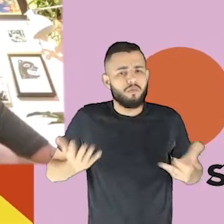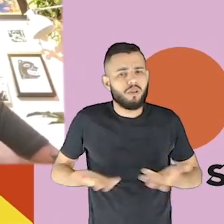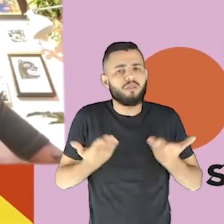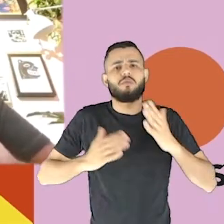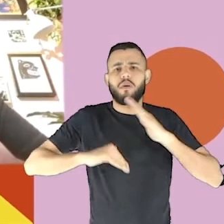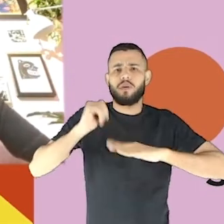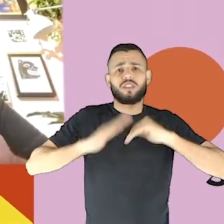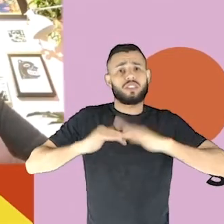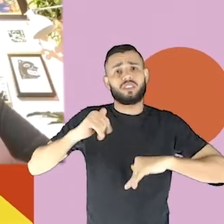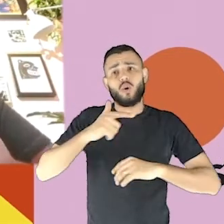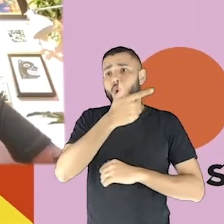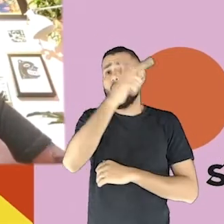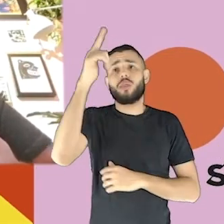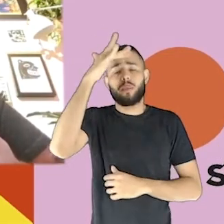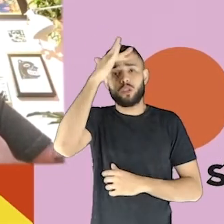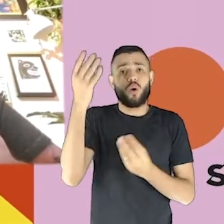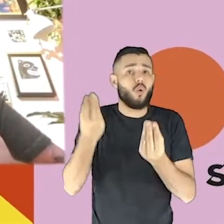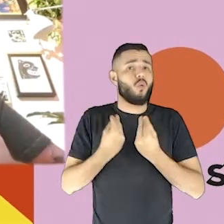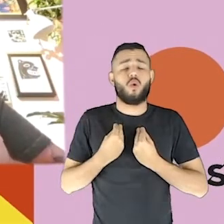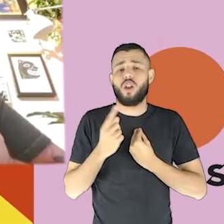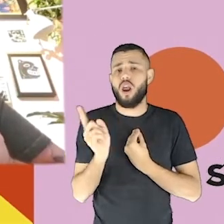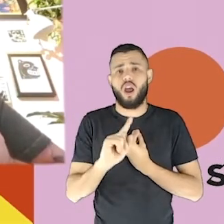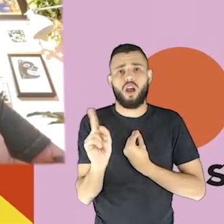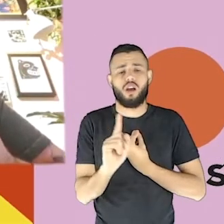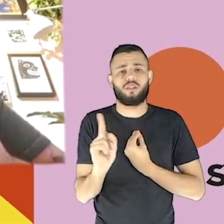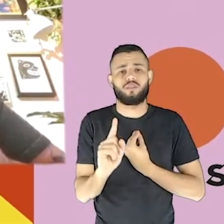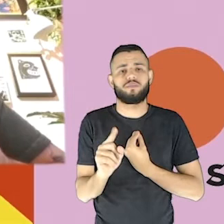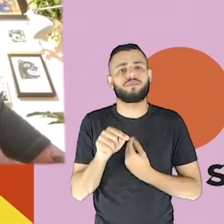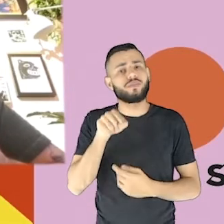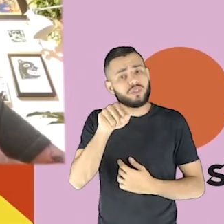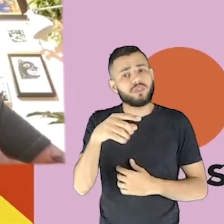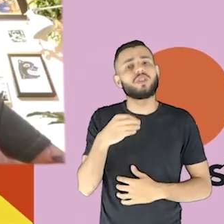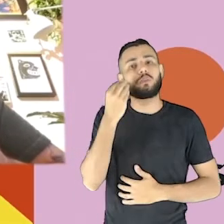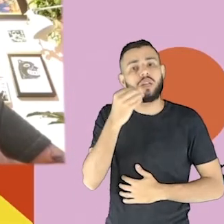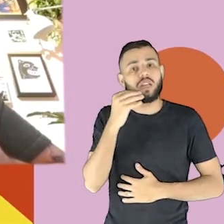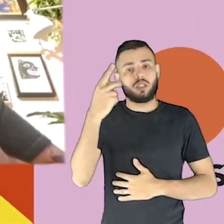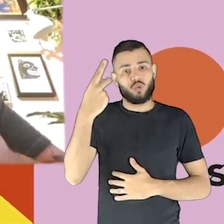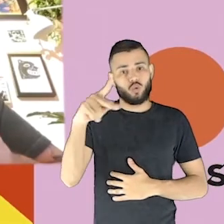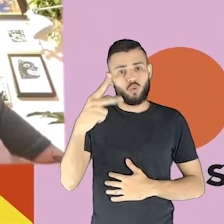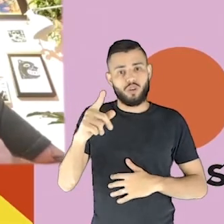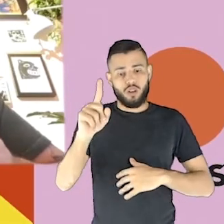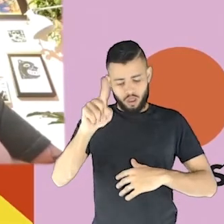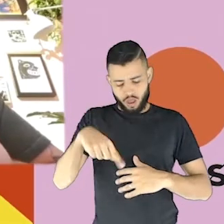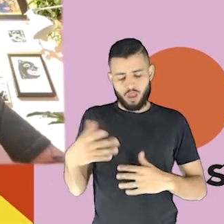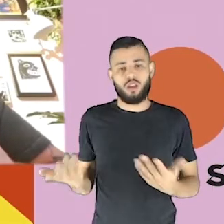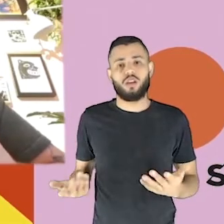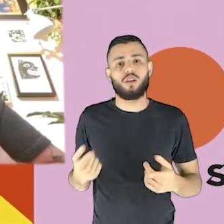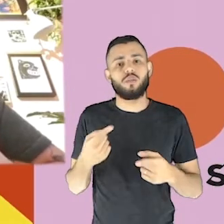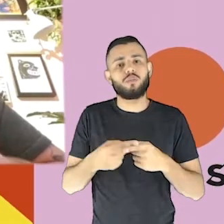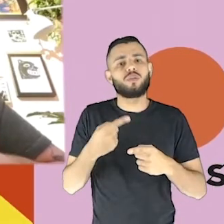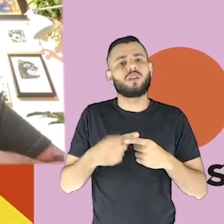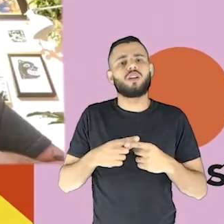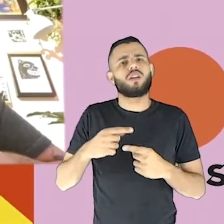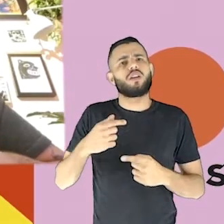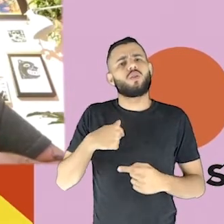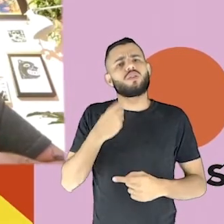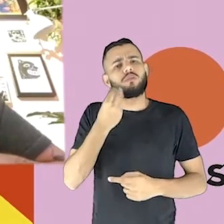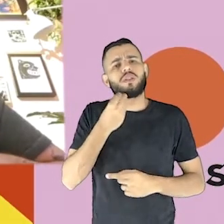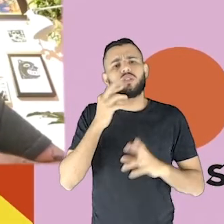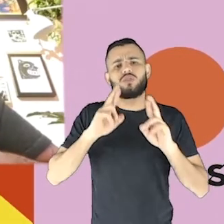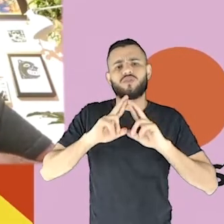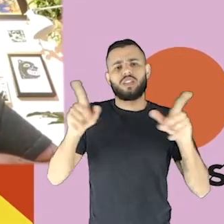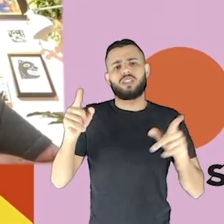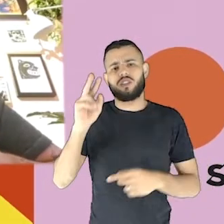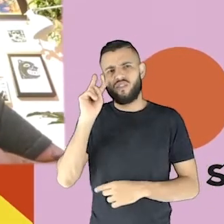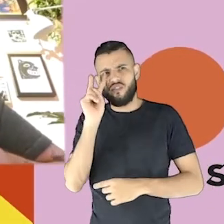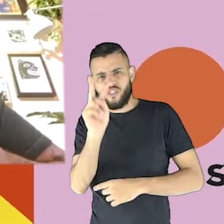incentivo para fazer uma prática que muita gente não me dá. E sim, mas isso existe também é uma experiência que você tem, né, Cris? Porque eu tive totalmente o contrário,